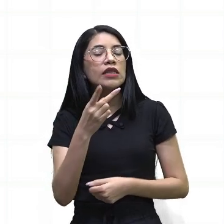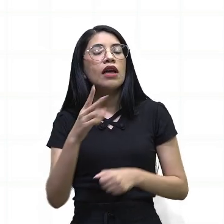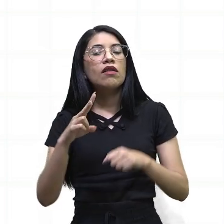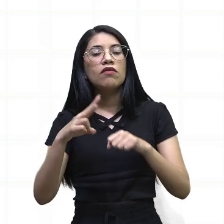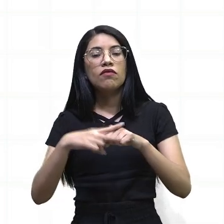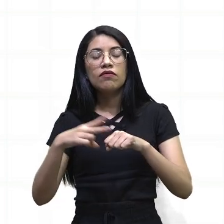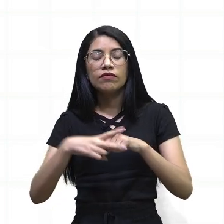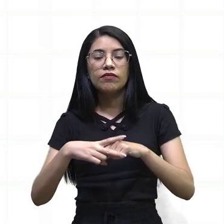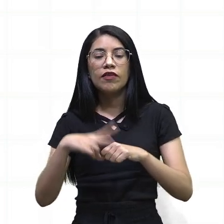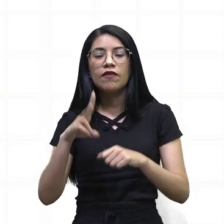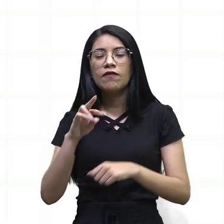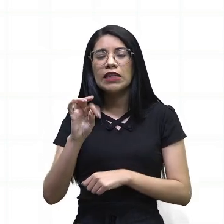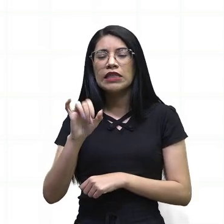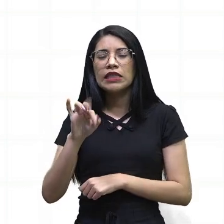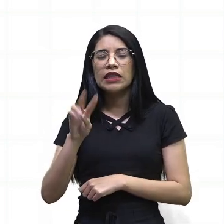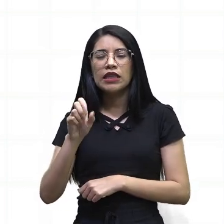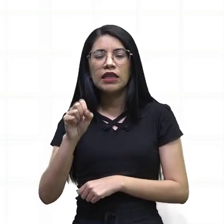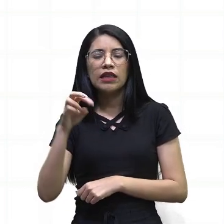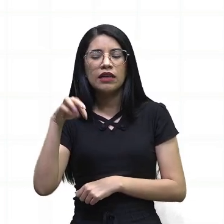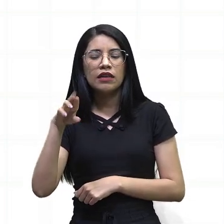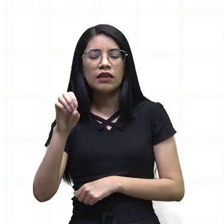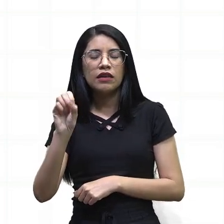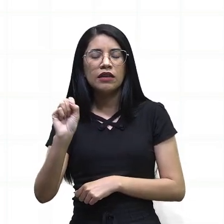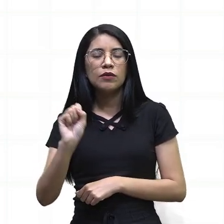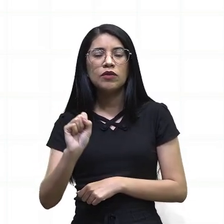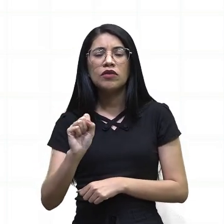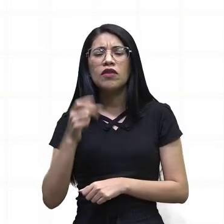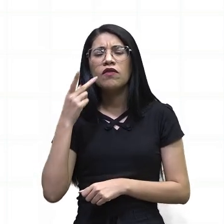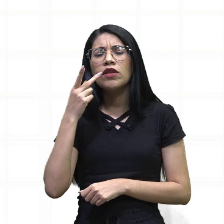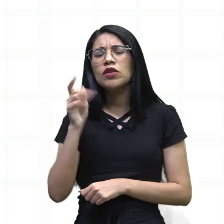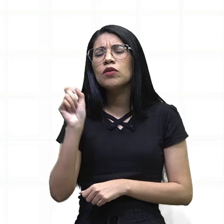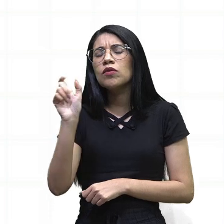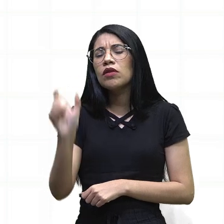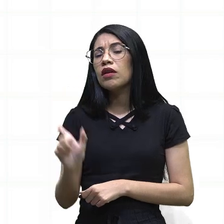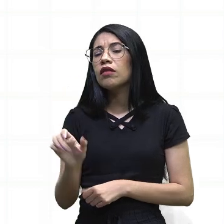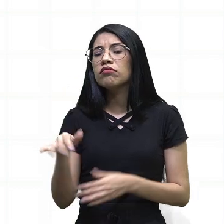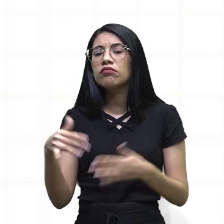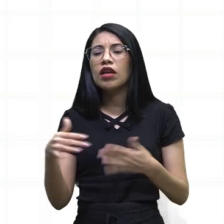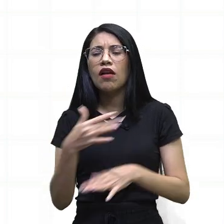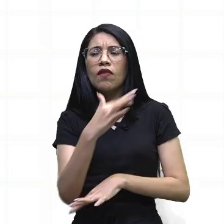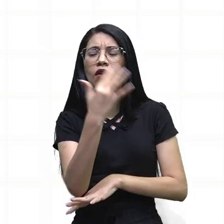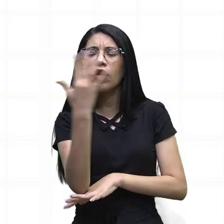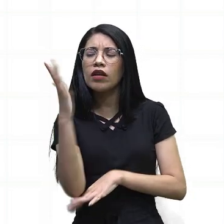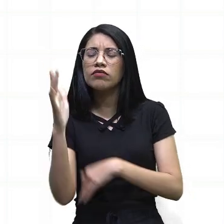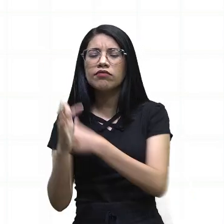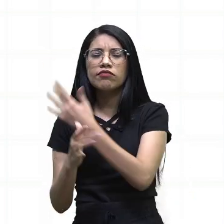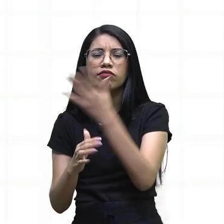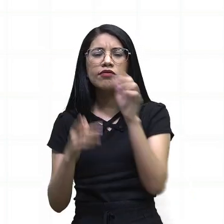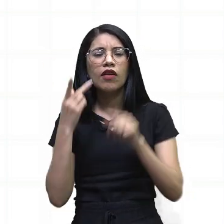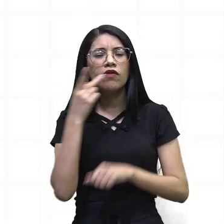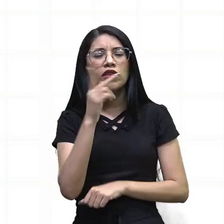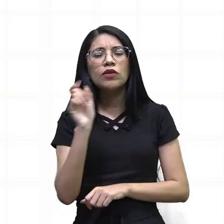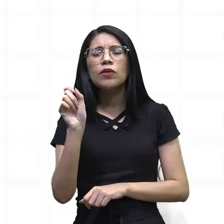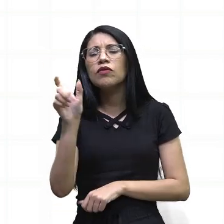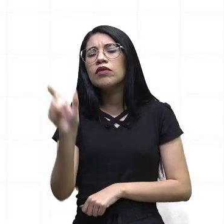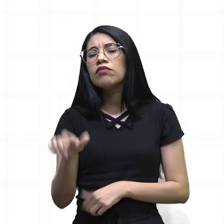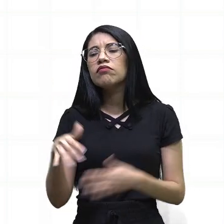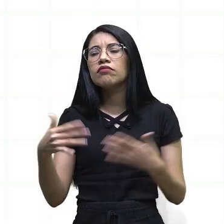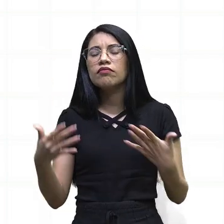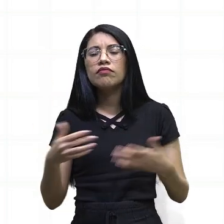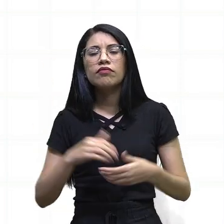verbo. Quem visitou? Né? Quem foi que visitou as florestas lá do rio Araguaia? Quem